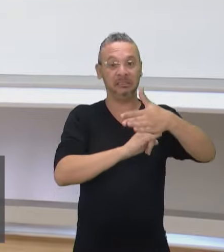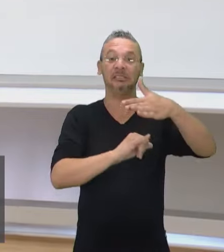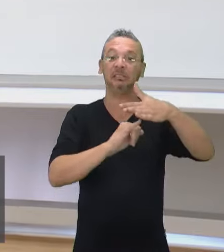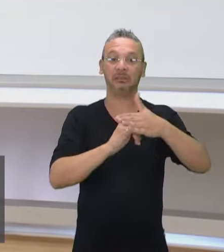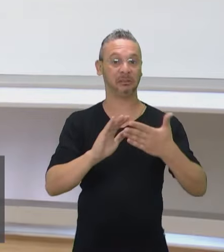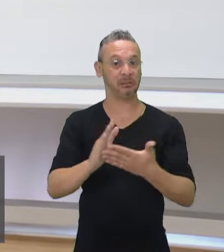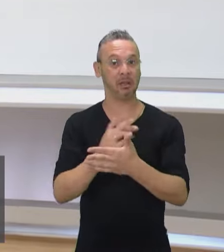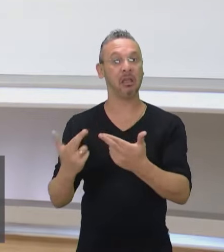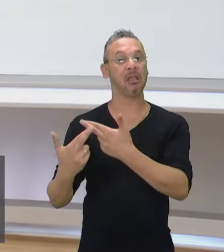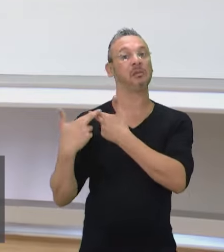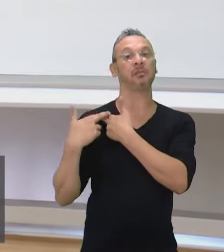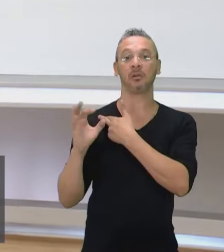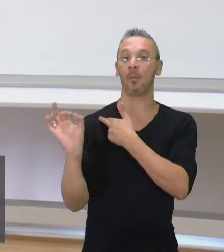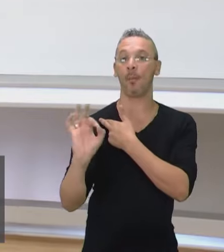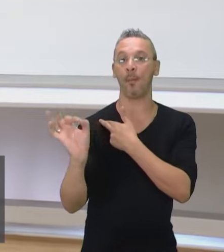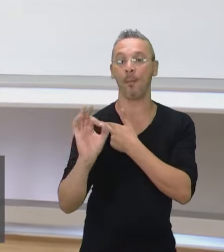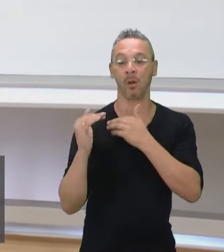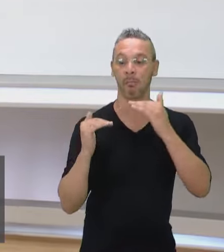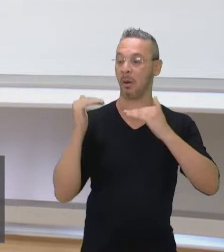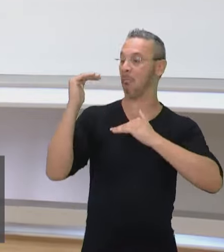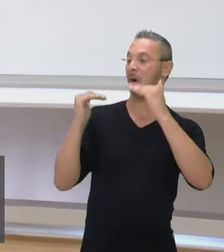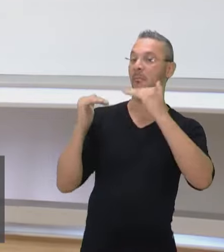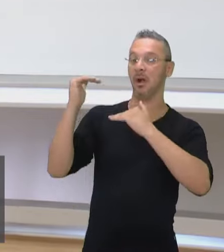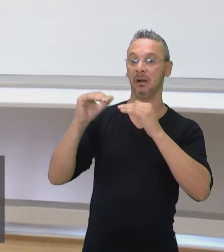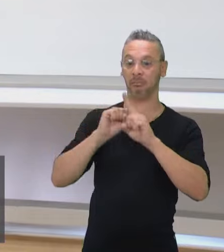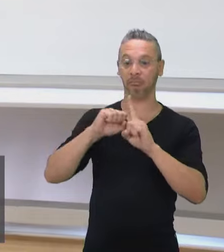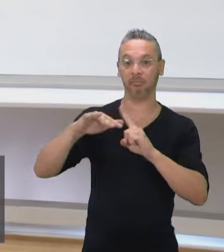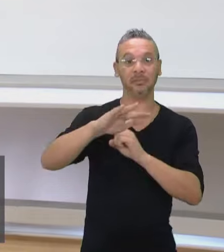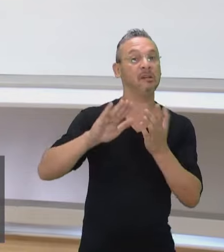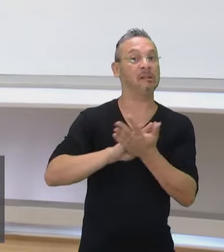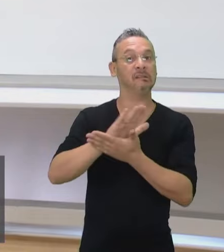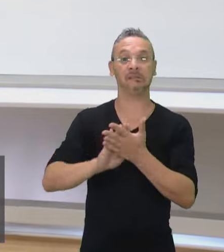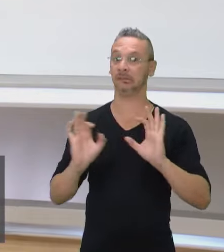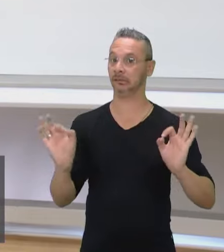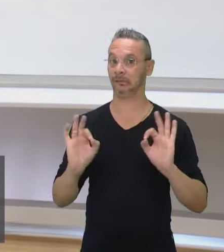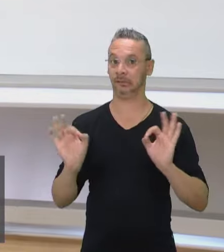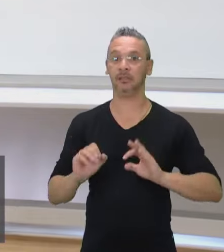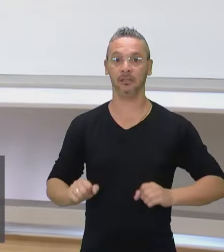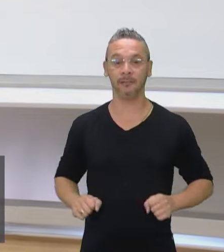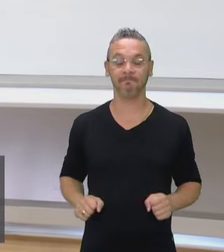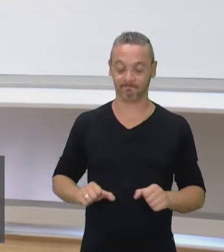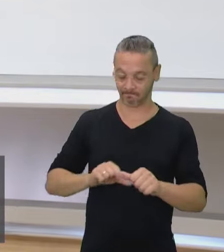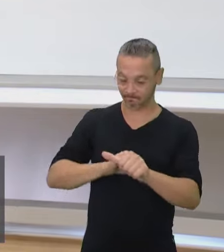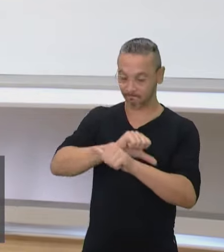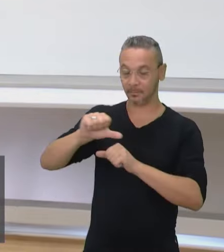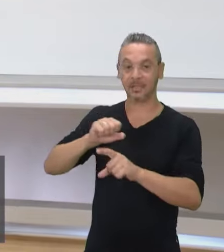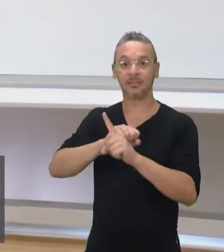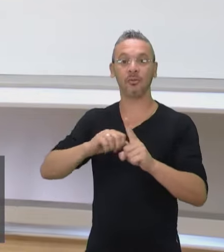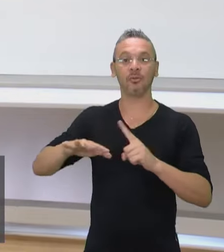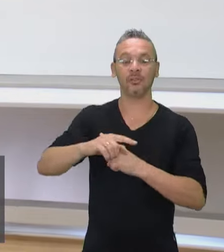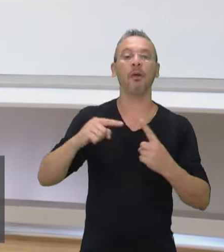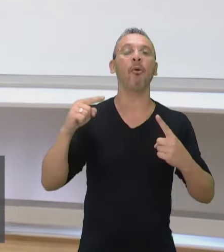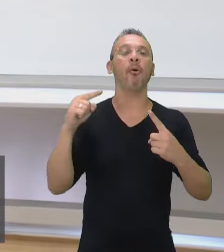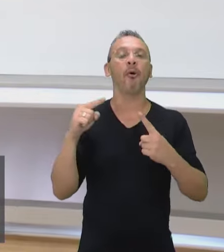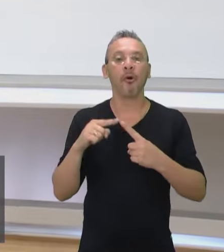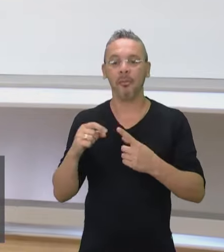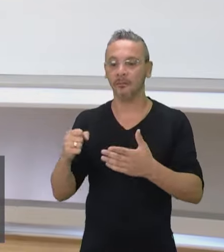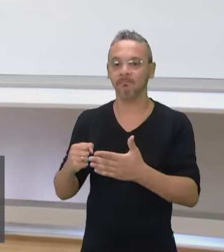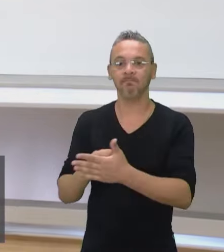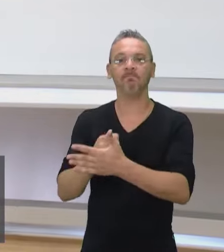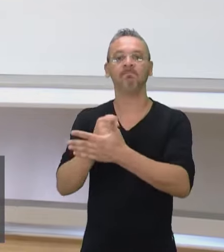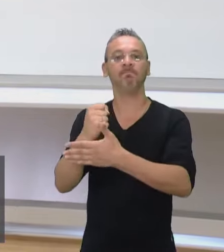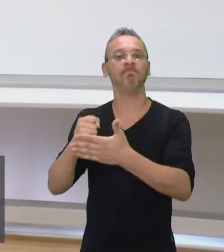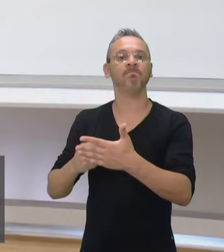ser responsáveis pela desigualdade social, né? Então, a mudança social tem a ver com isso, tem a ver com esse enfrentamento